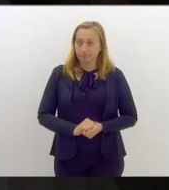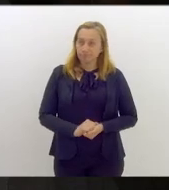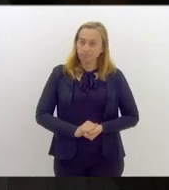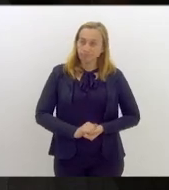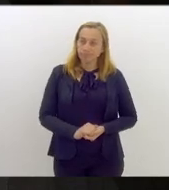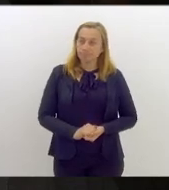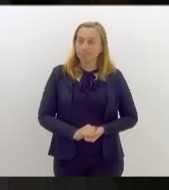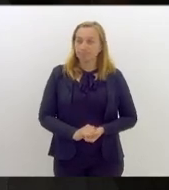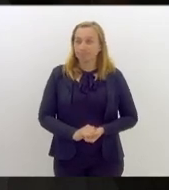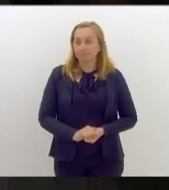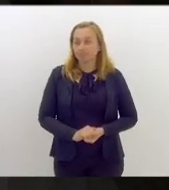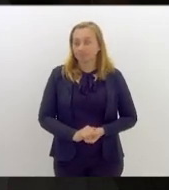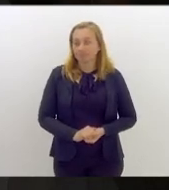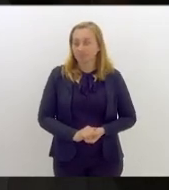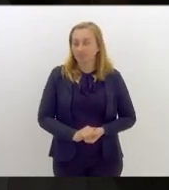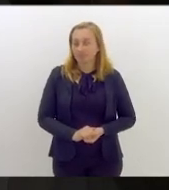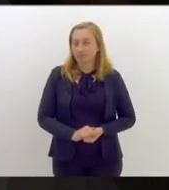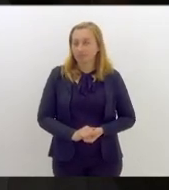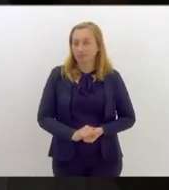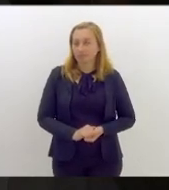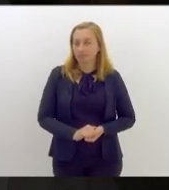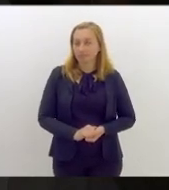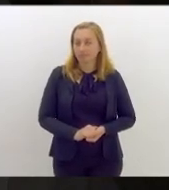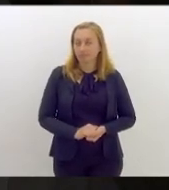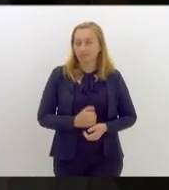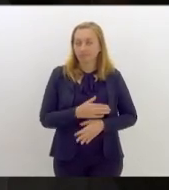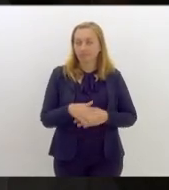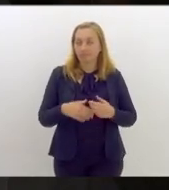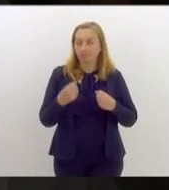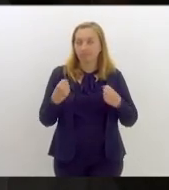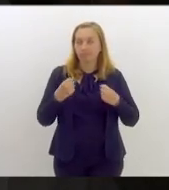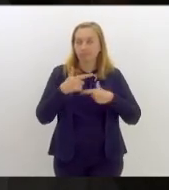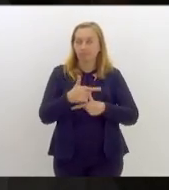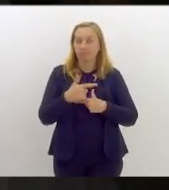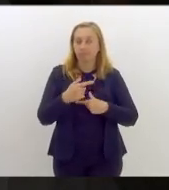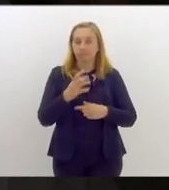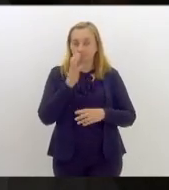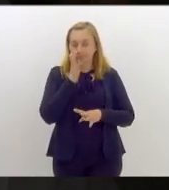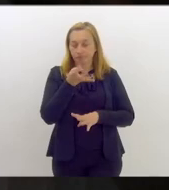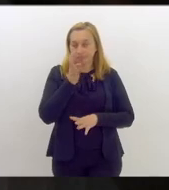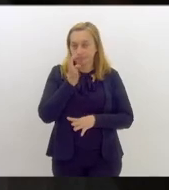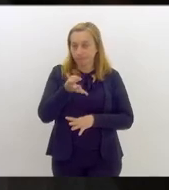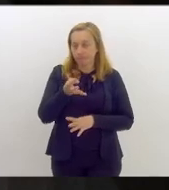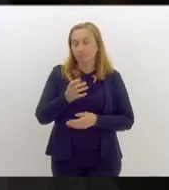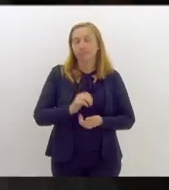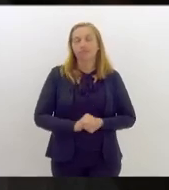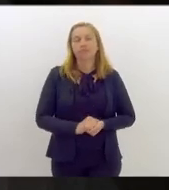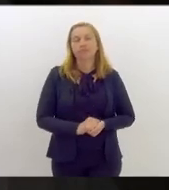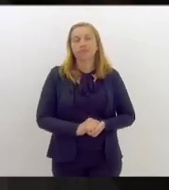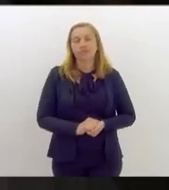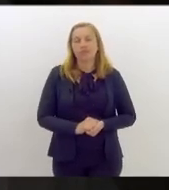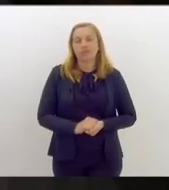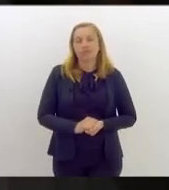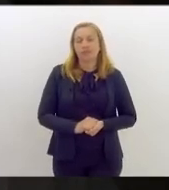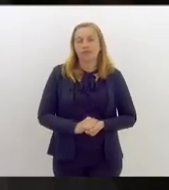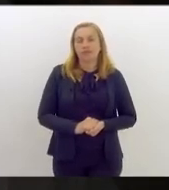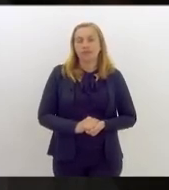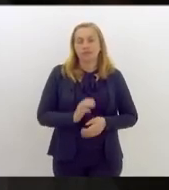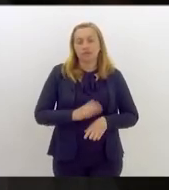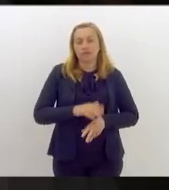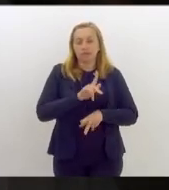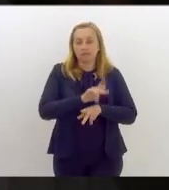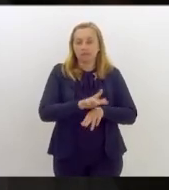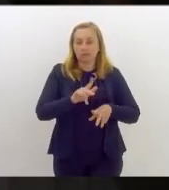escancaradas e aí vem toda a sorte de denúncias possíveis nas mais